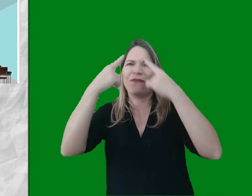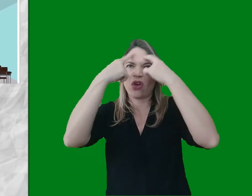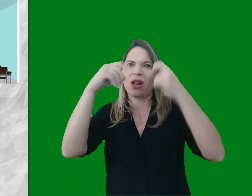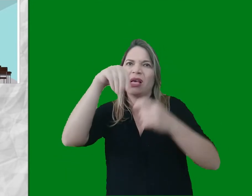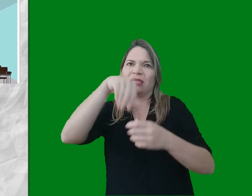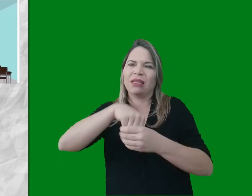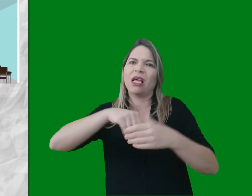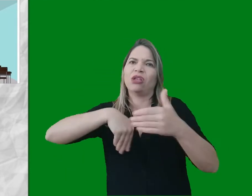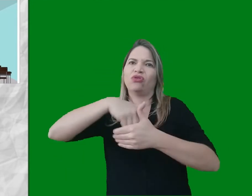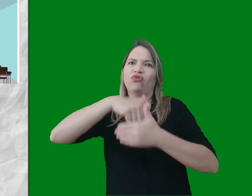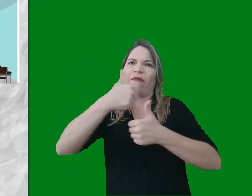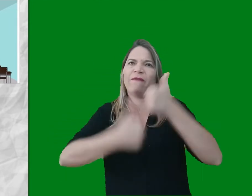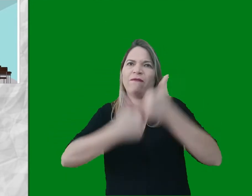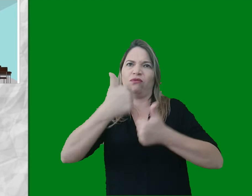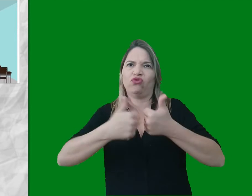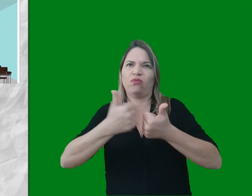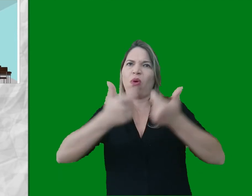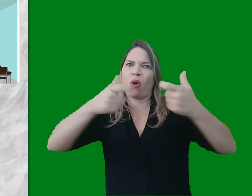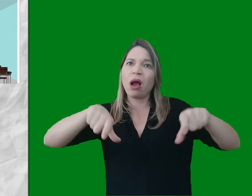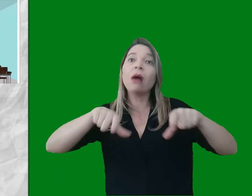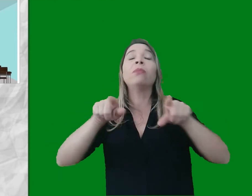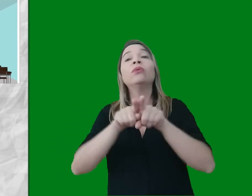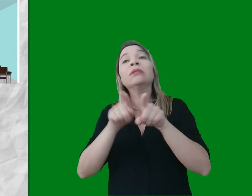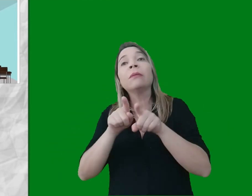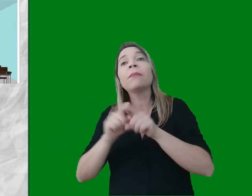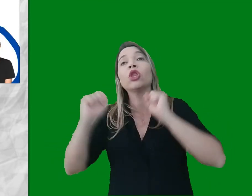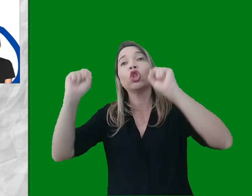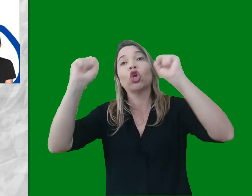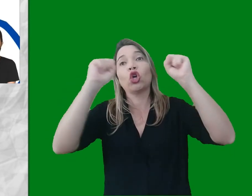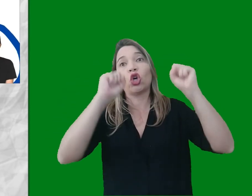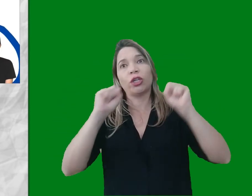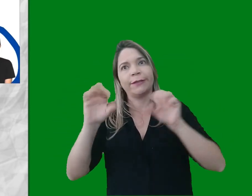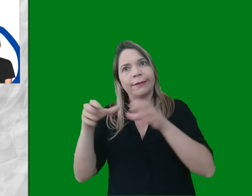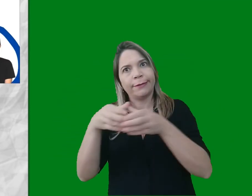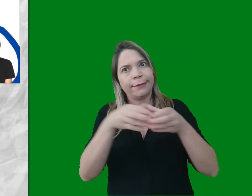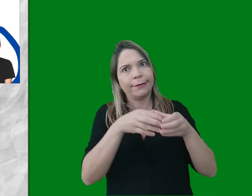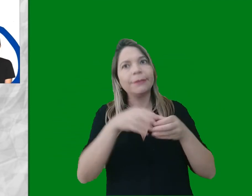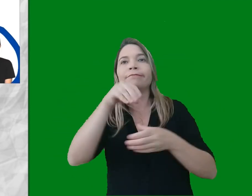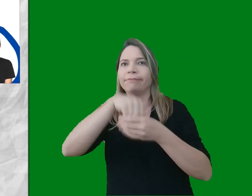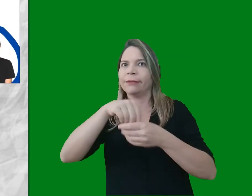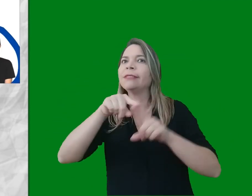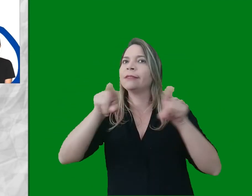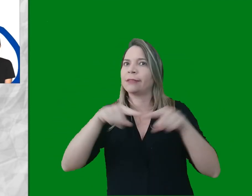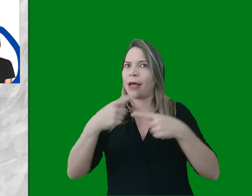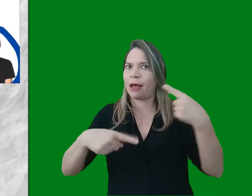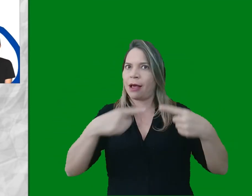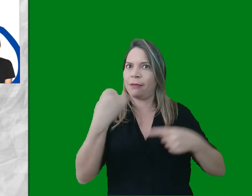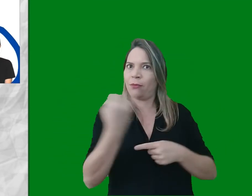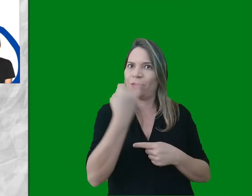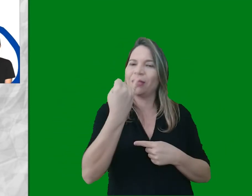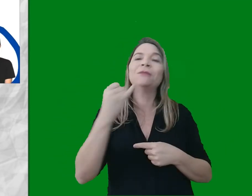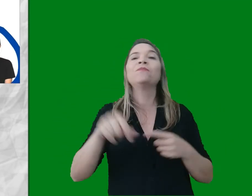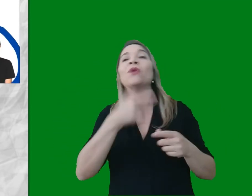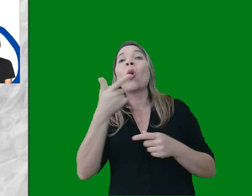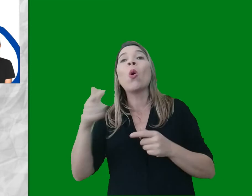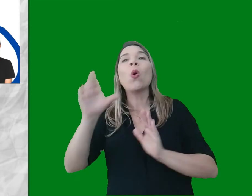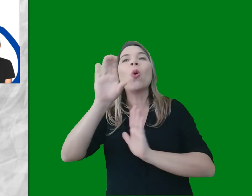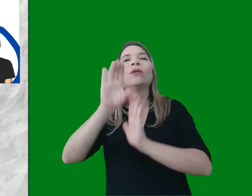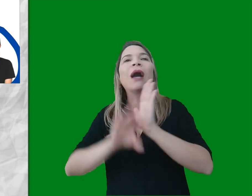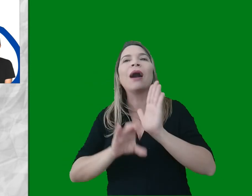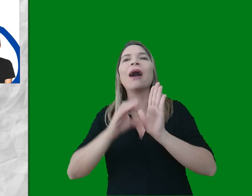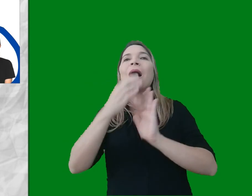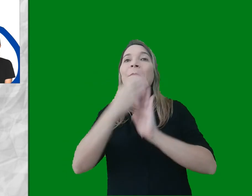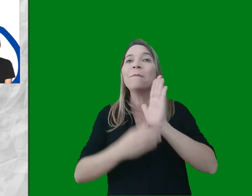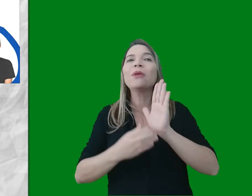futebol e de conflitos de torcedores, para discussão em sala de aula. No capítulo Futebol, Gênero e Sexualidade, os autores debatem